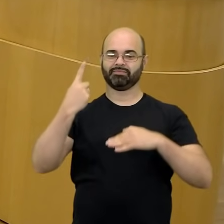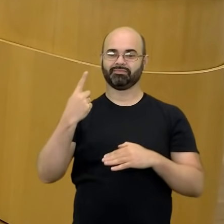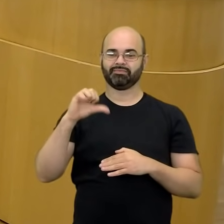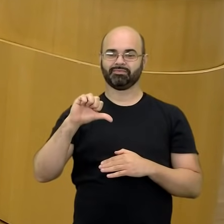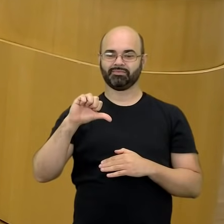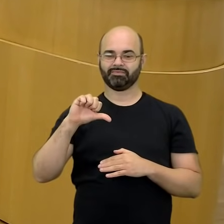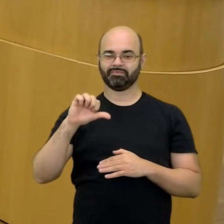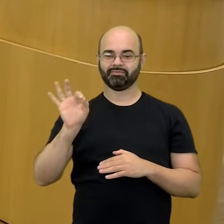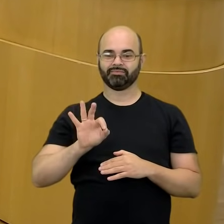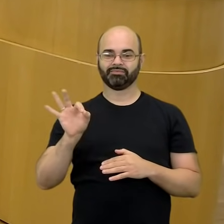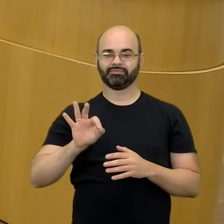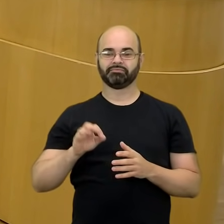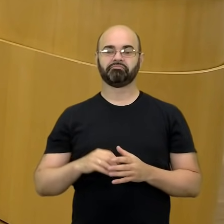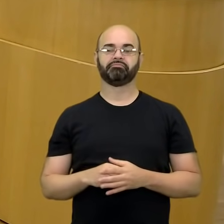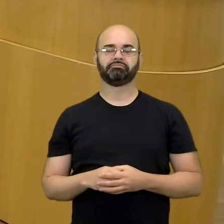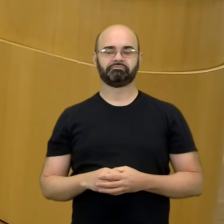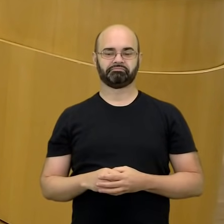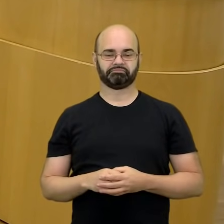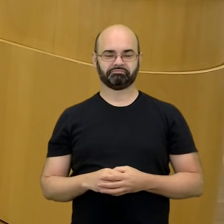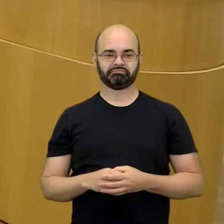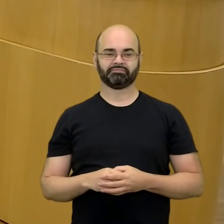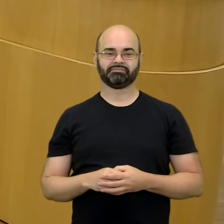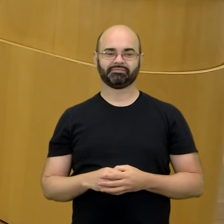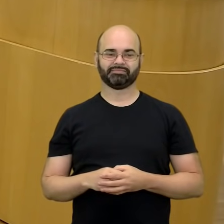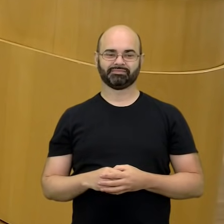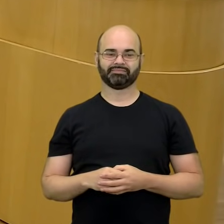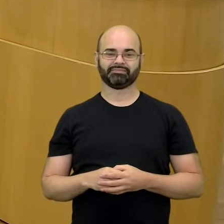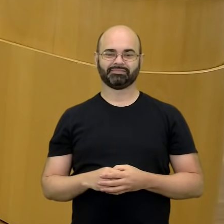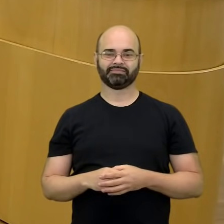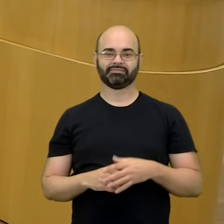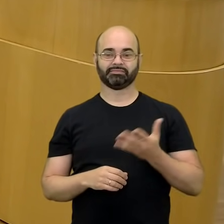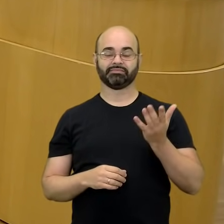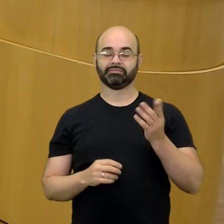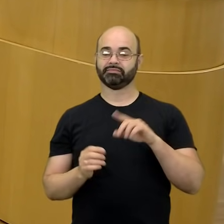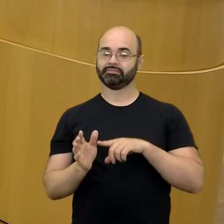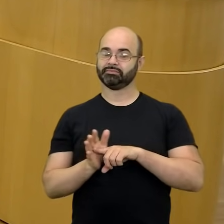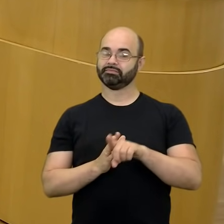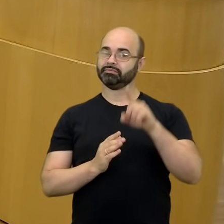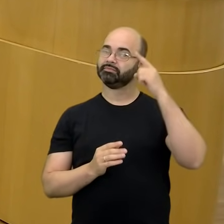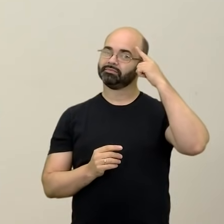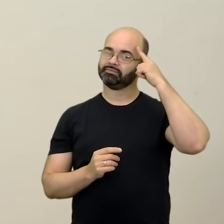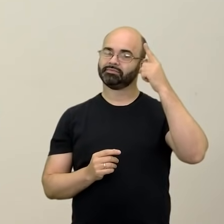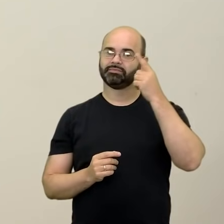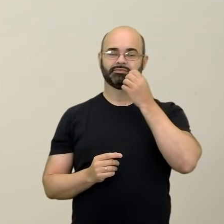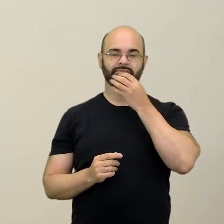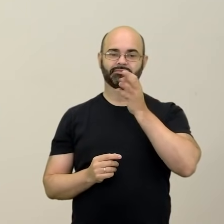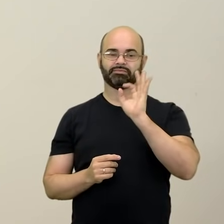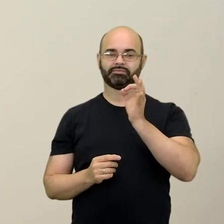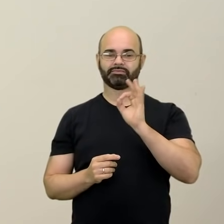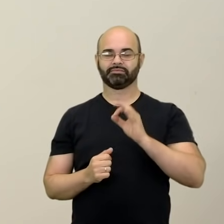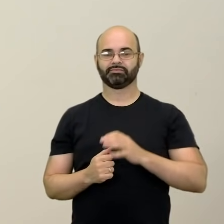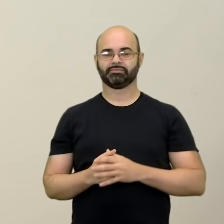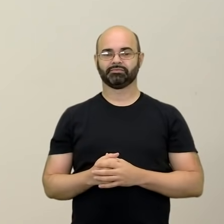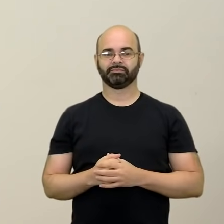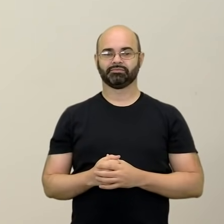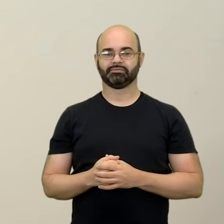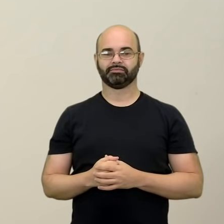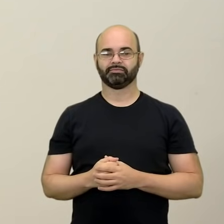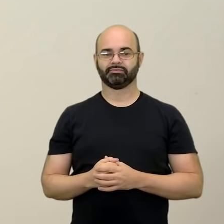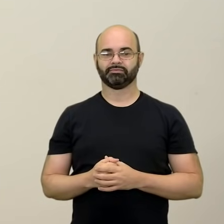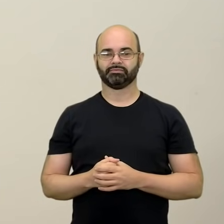tá vendo aí como a gente acha né que é você é boa e Selena é velho então gente olha aí